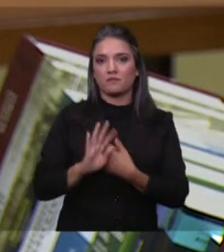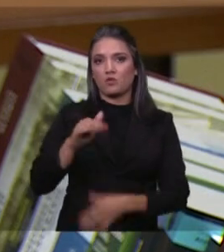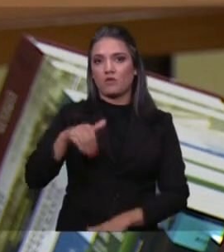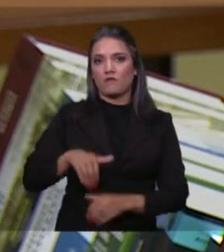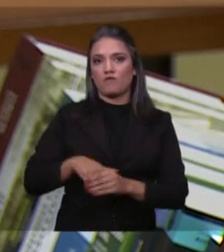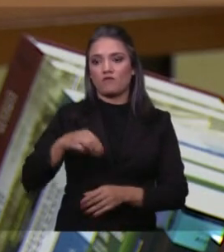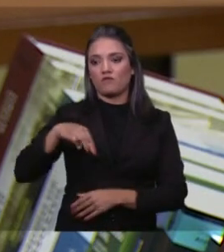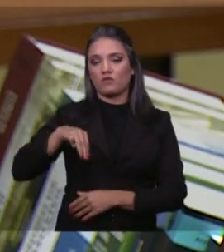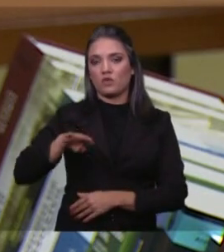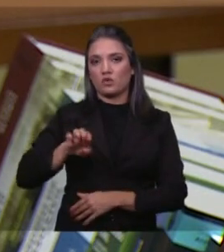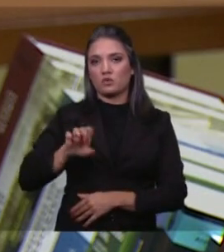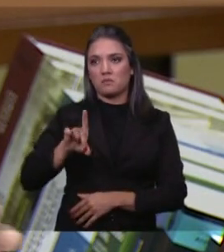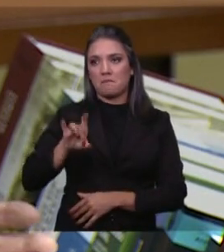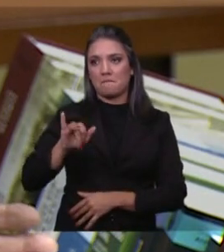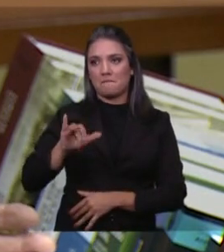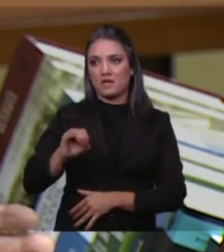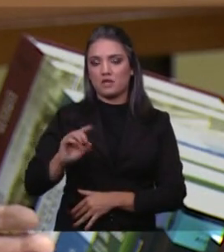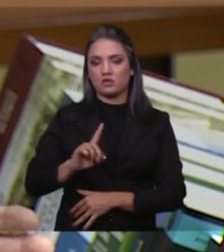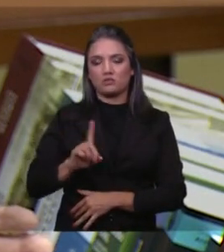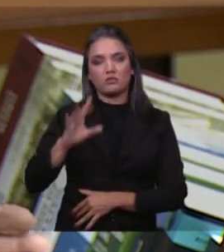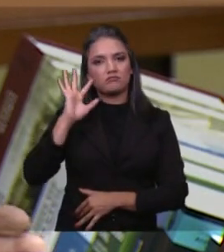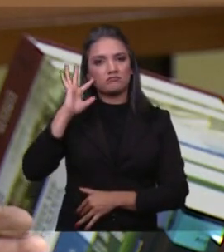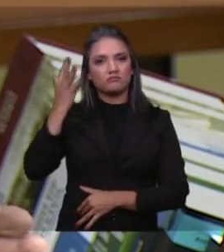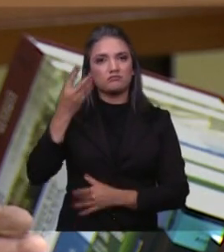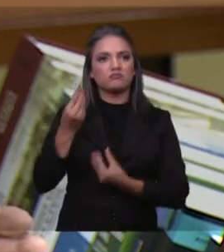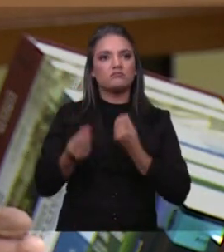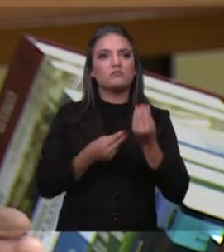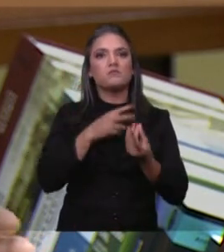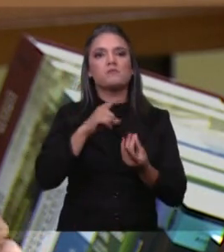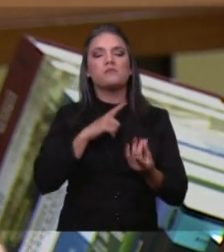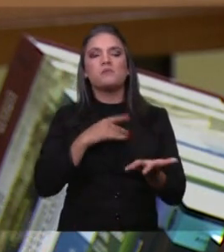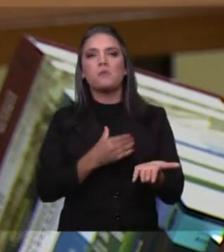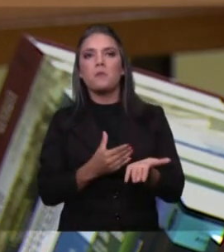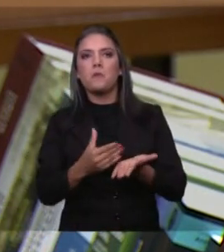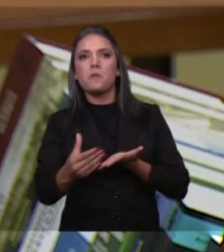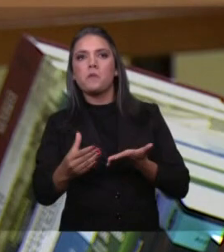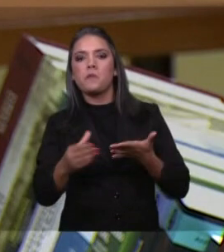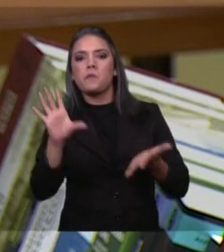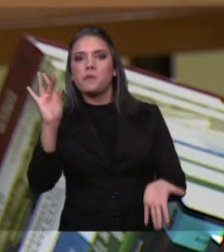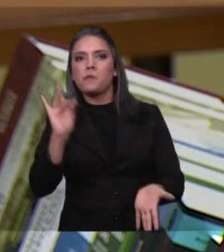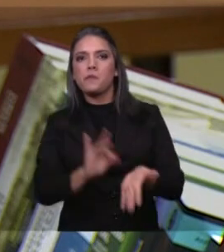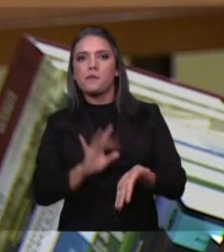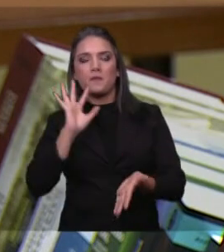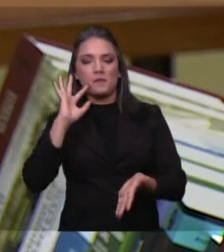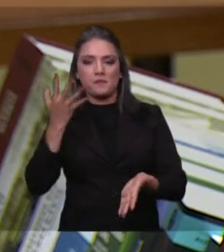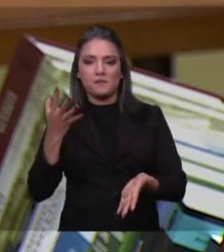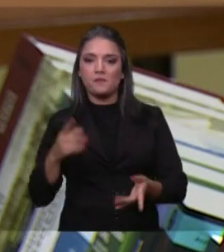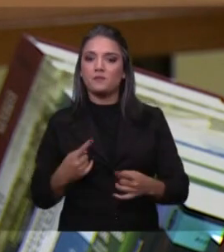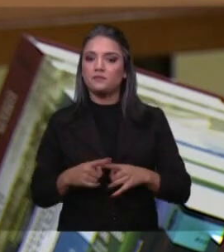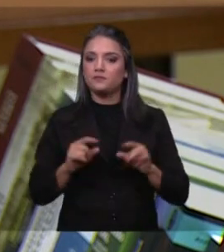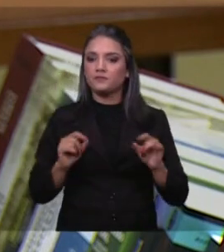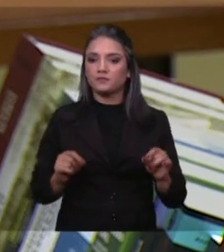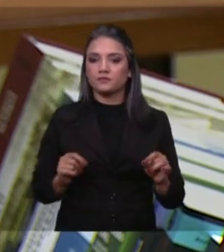médio para a definição da extensão da modulação, na medida em que não se tem situação de